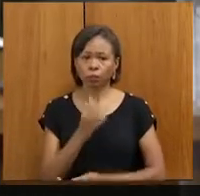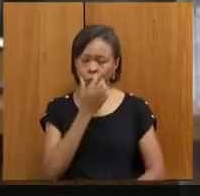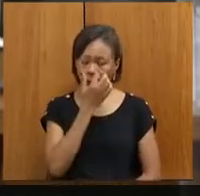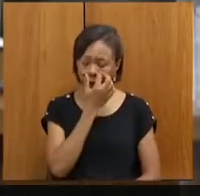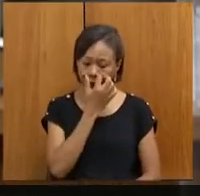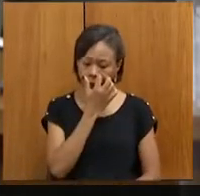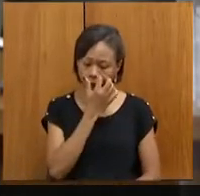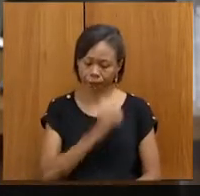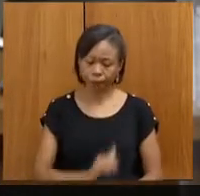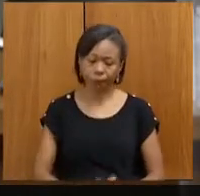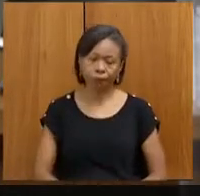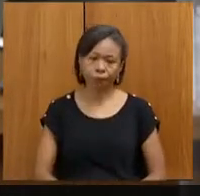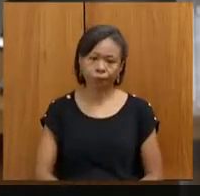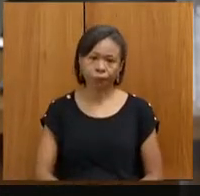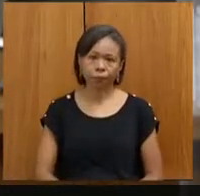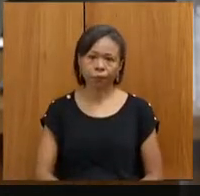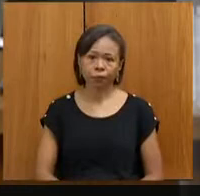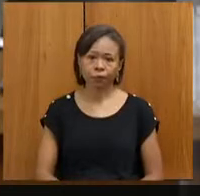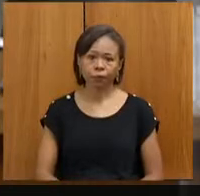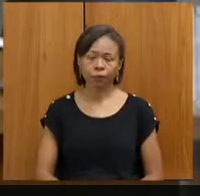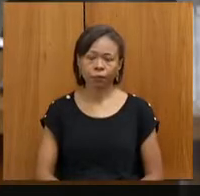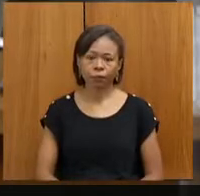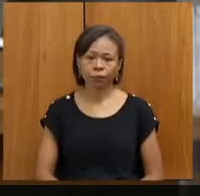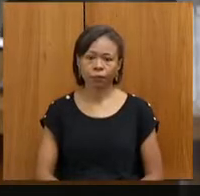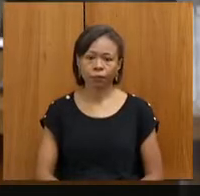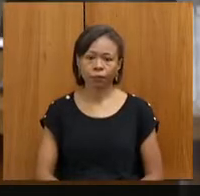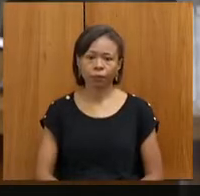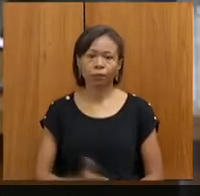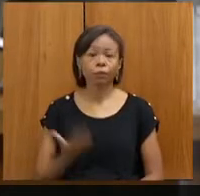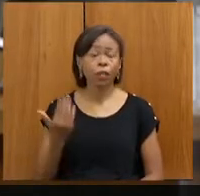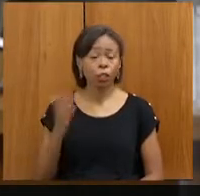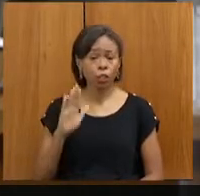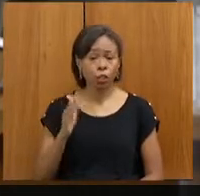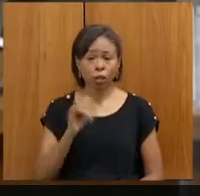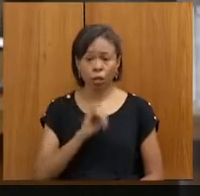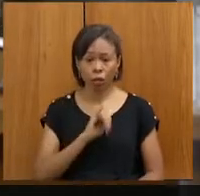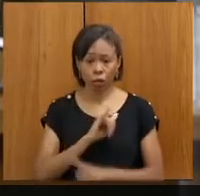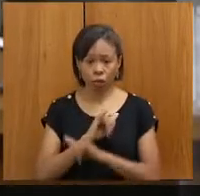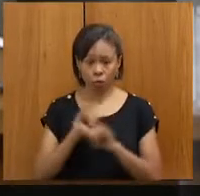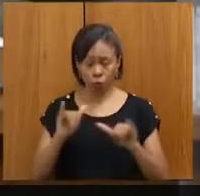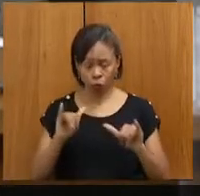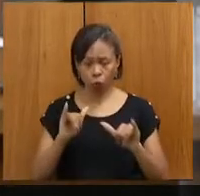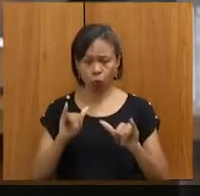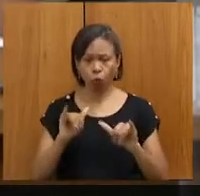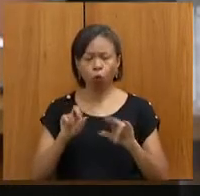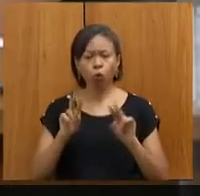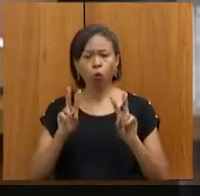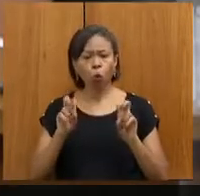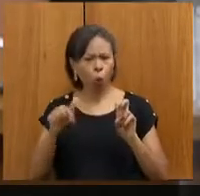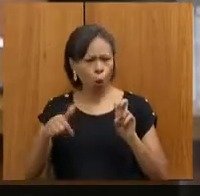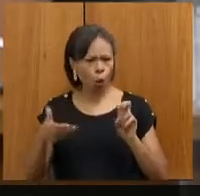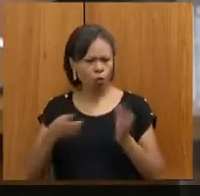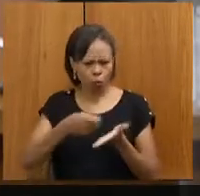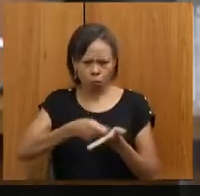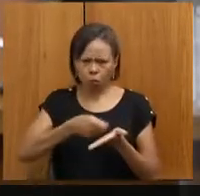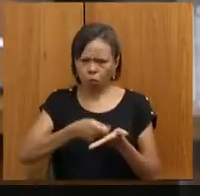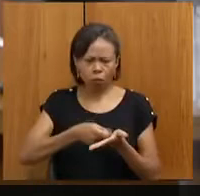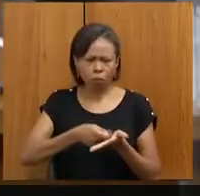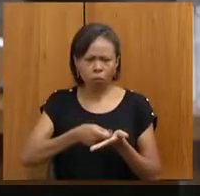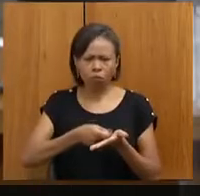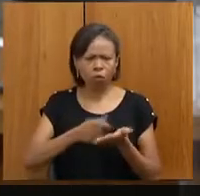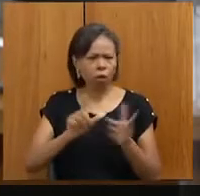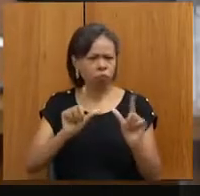aqui é é o que a gente já falou a questão de as condições estão mais flexíveis próximo por